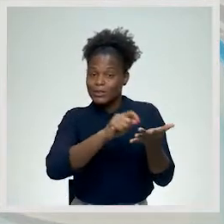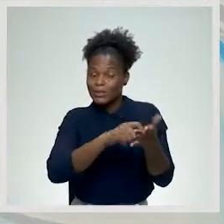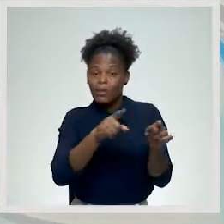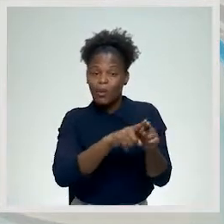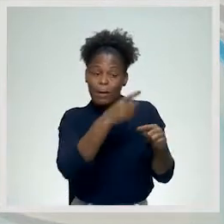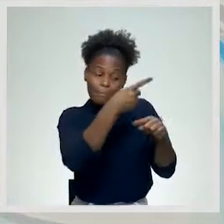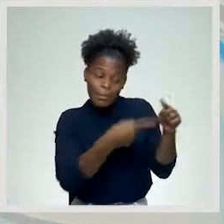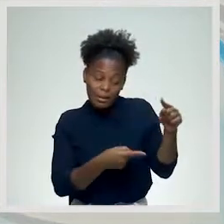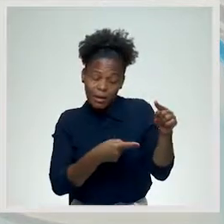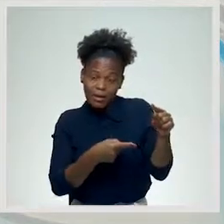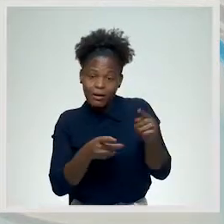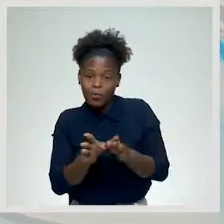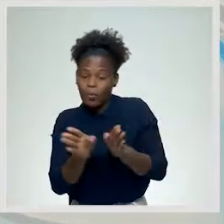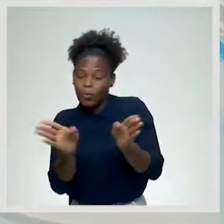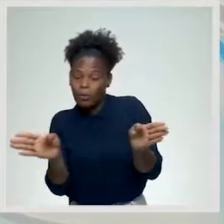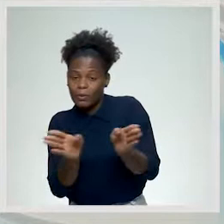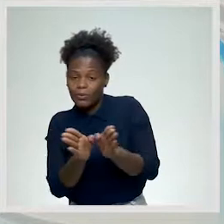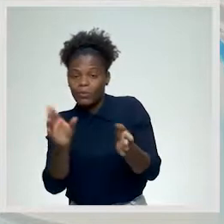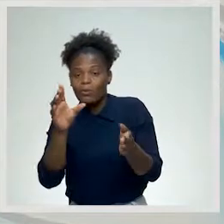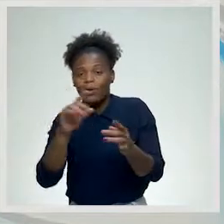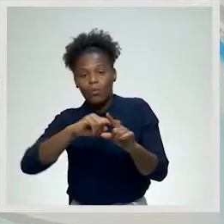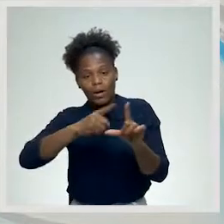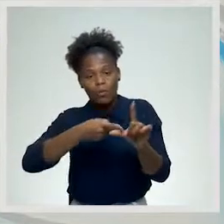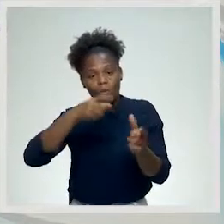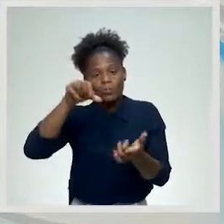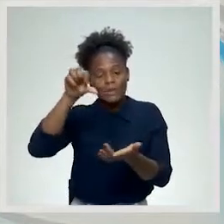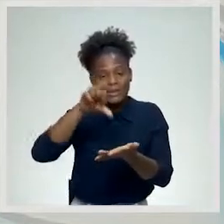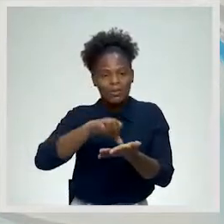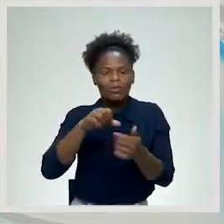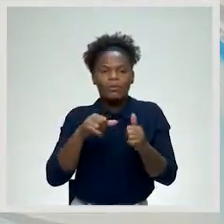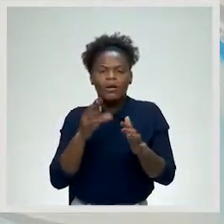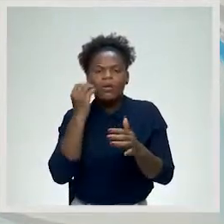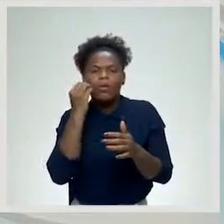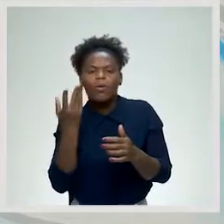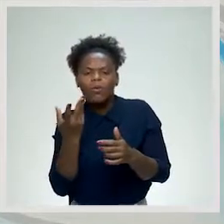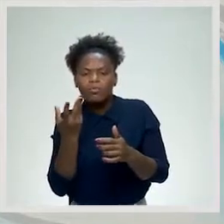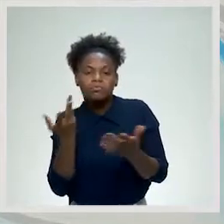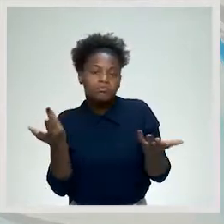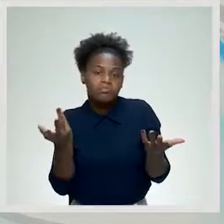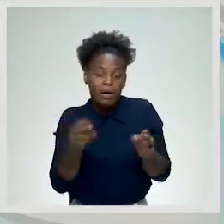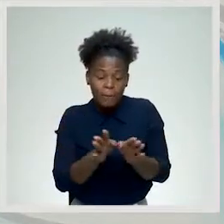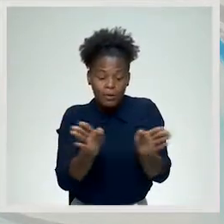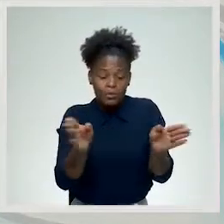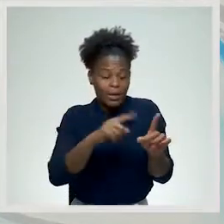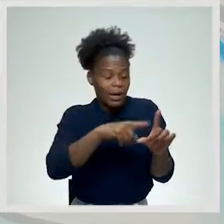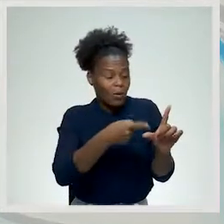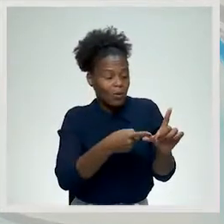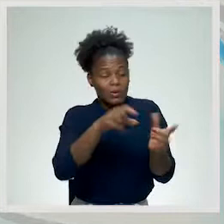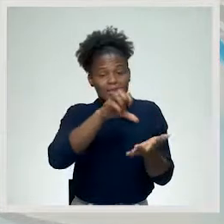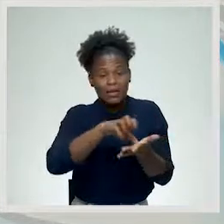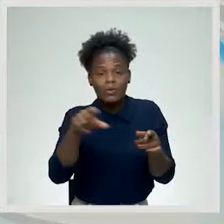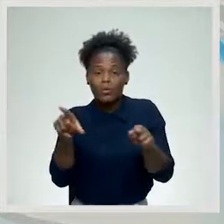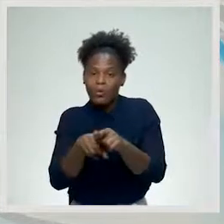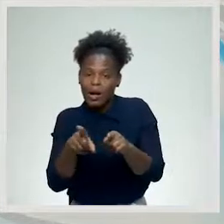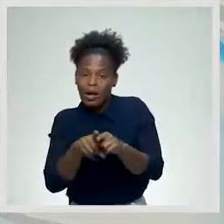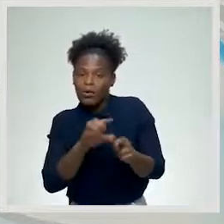metade da amplitude do ângulo ao centro. Mas como a amplitude do ângulo ao centro é igual à